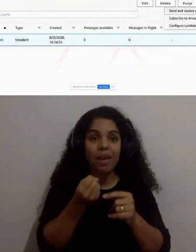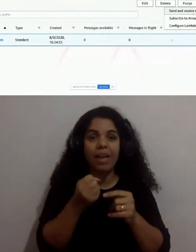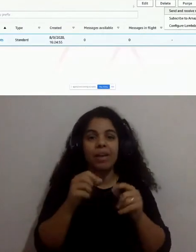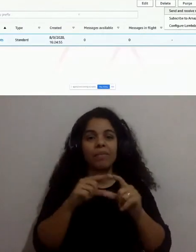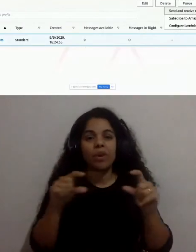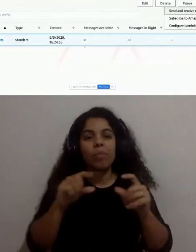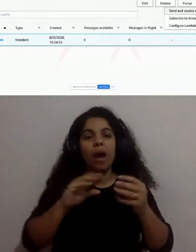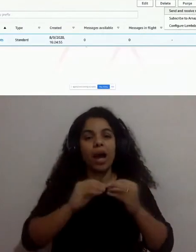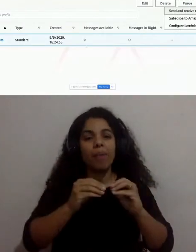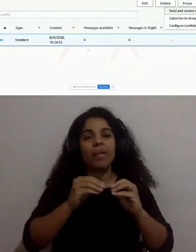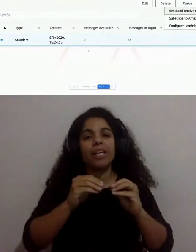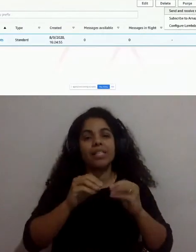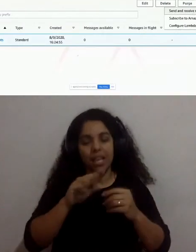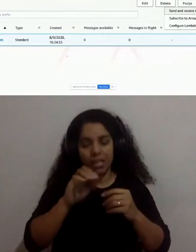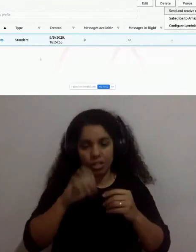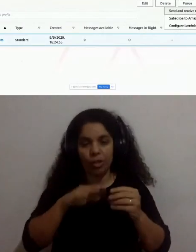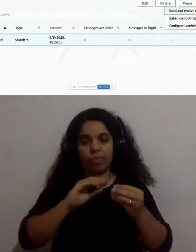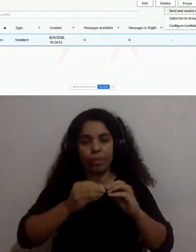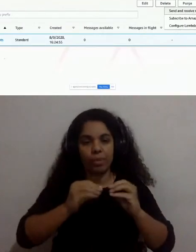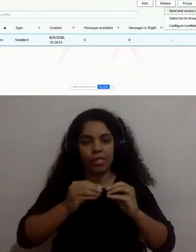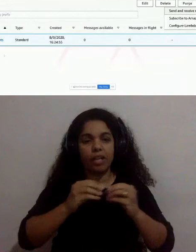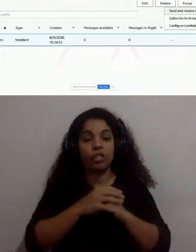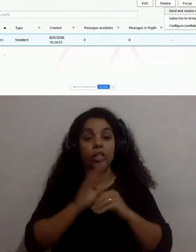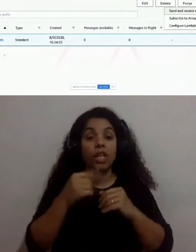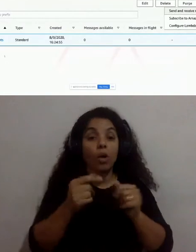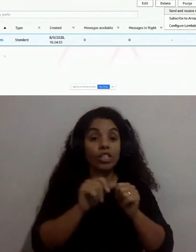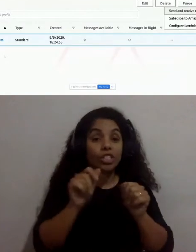tá? Então, a gente vai